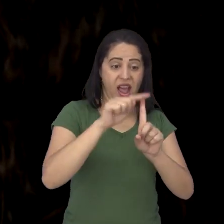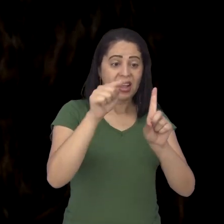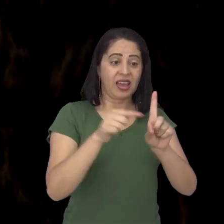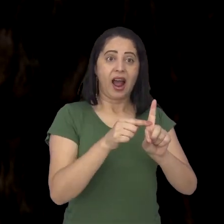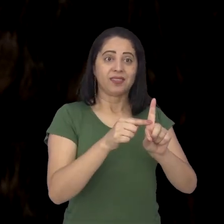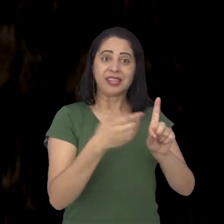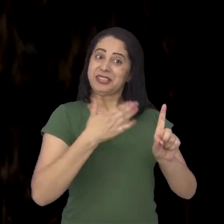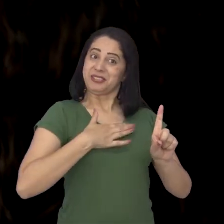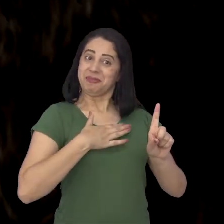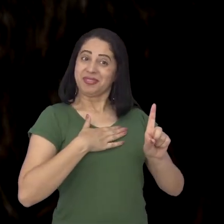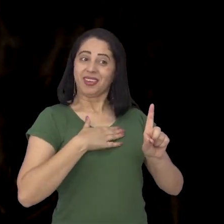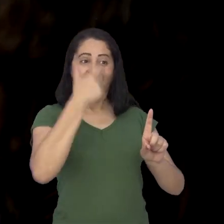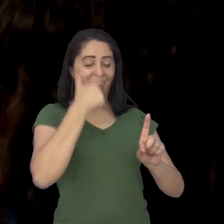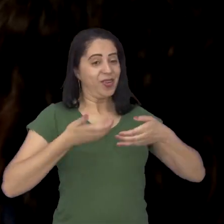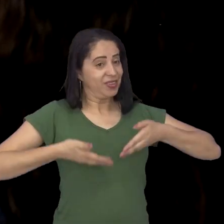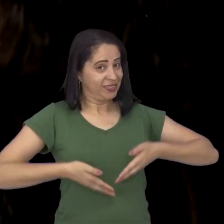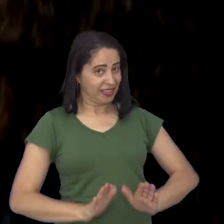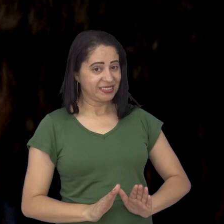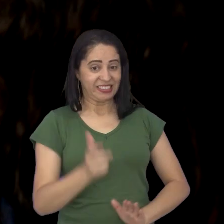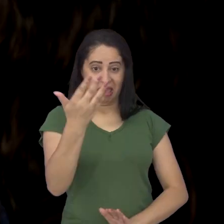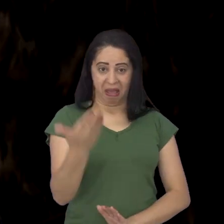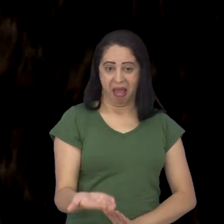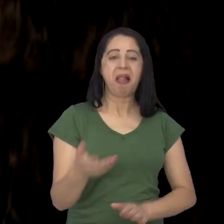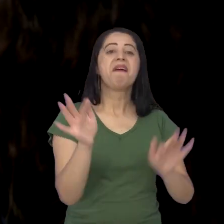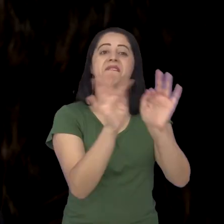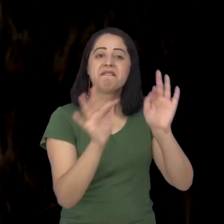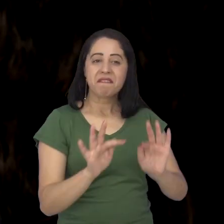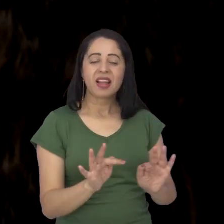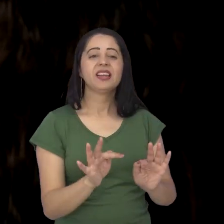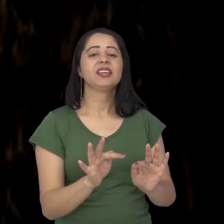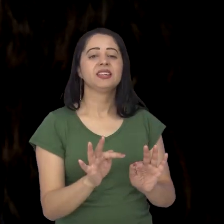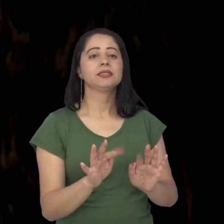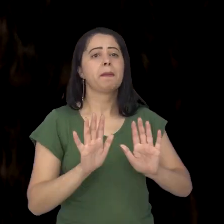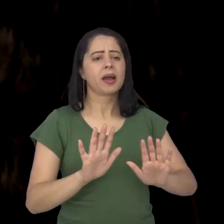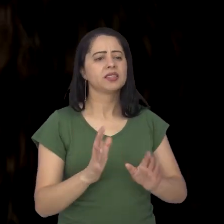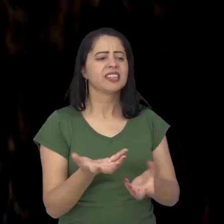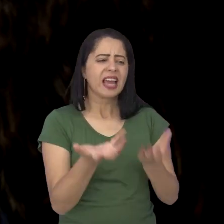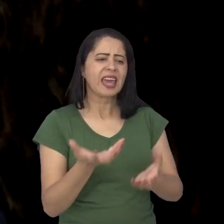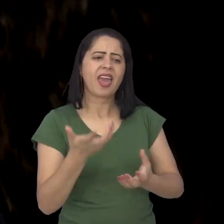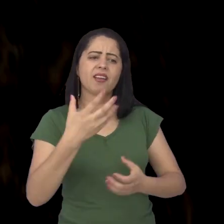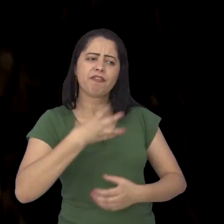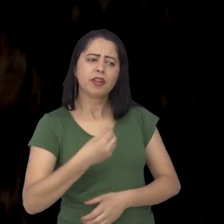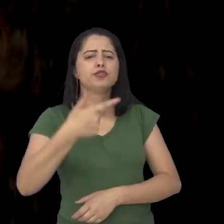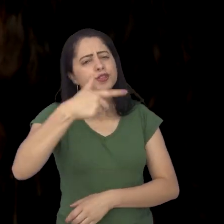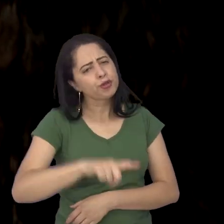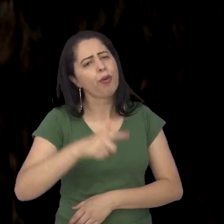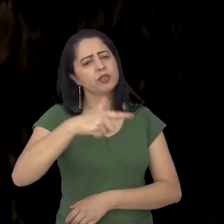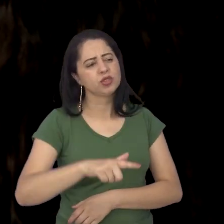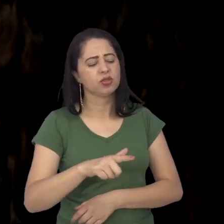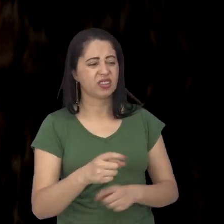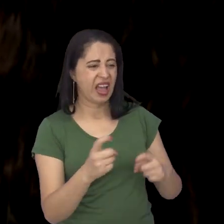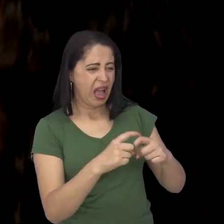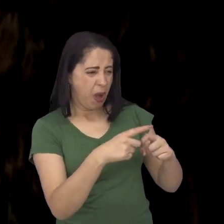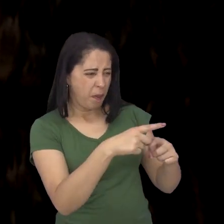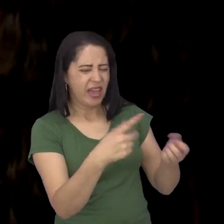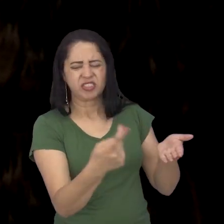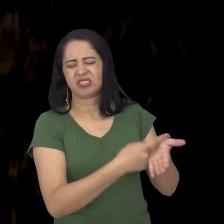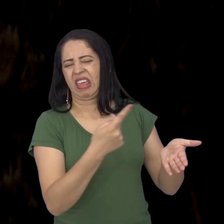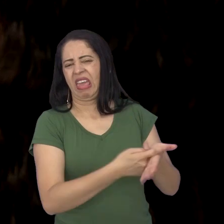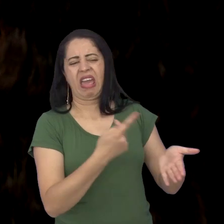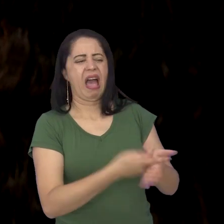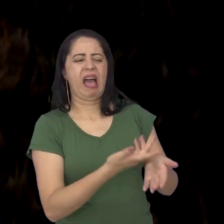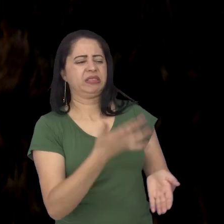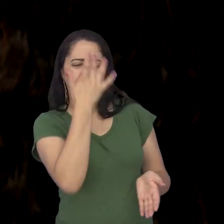mim. Olha. Então eu nasci, ela ficou super feliz, claro, e ela queria mais filhos. Ela achou que o médico tinha falado, tinha